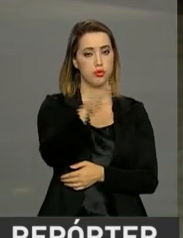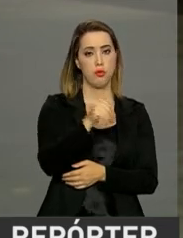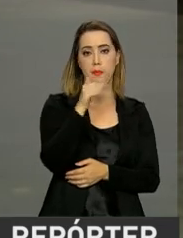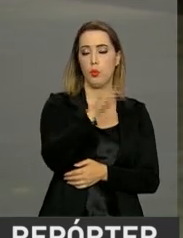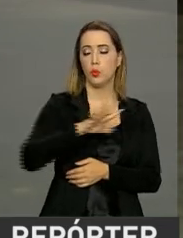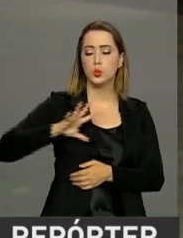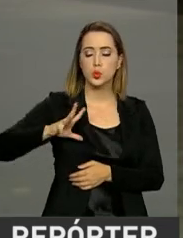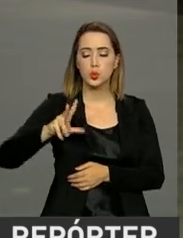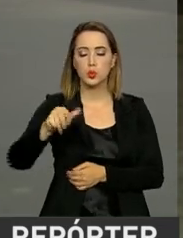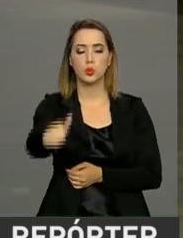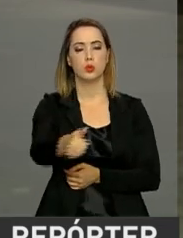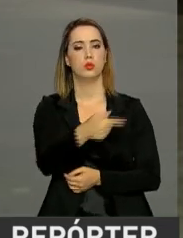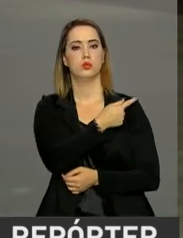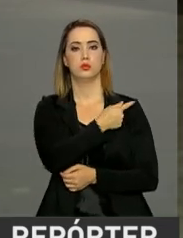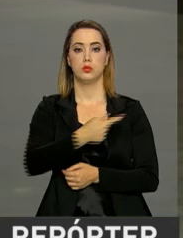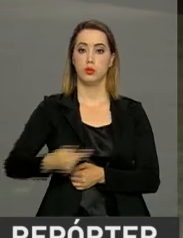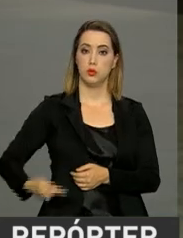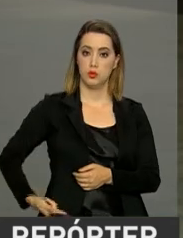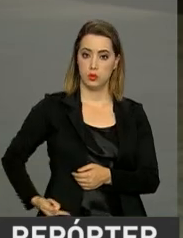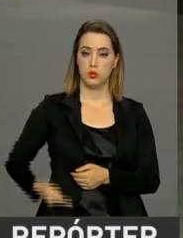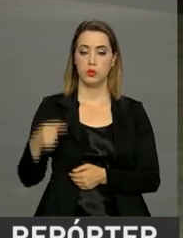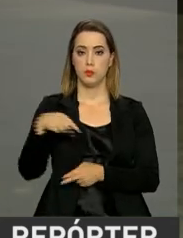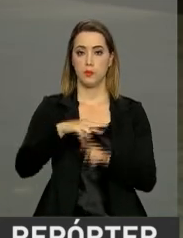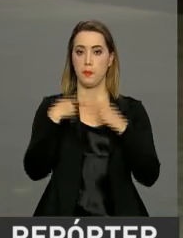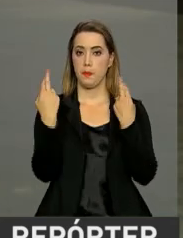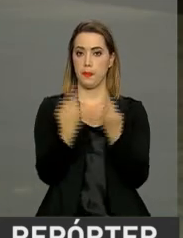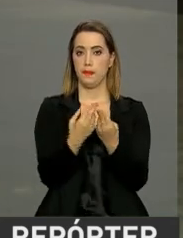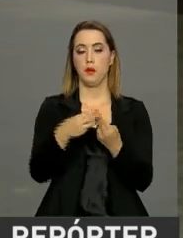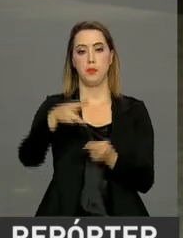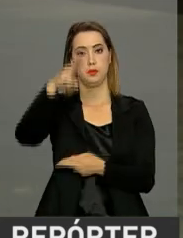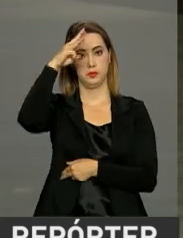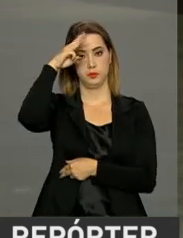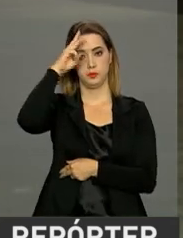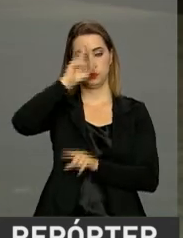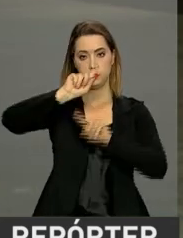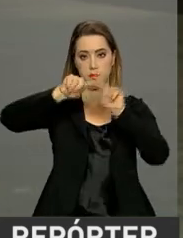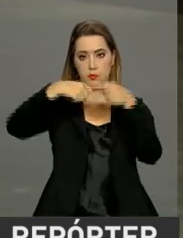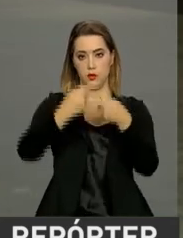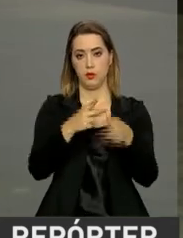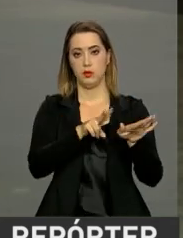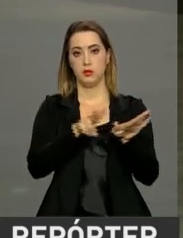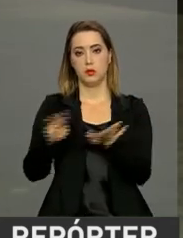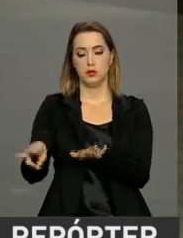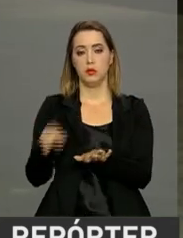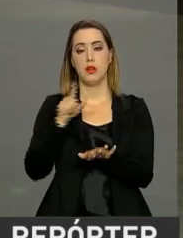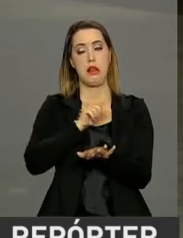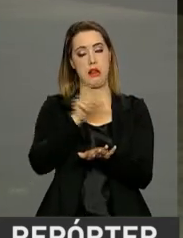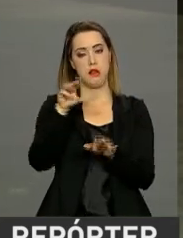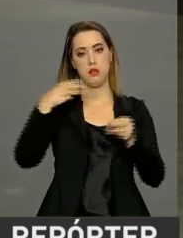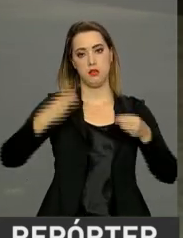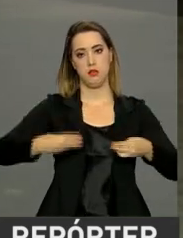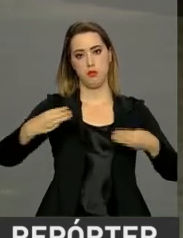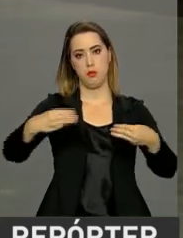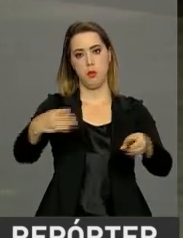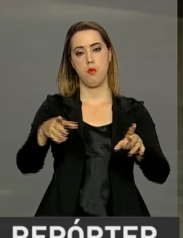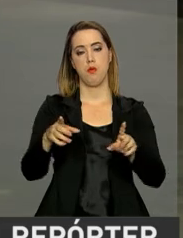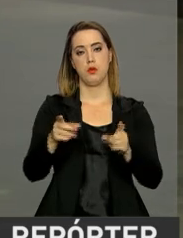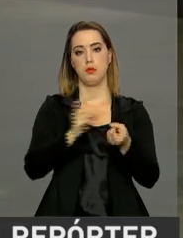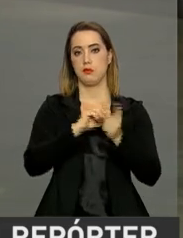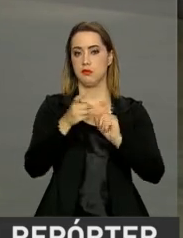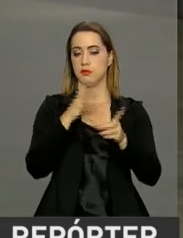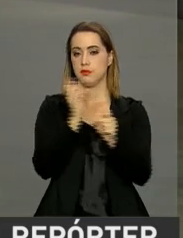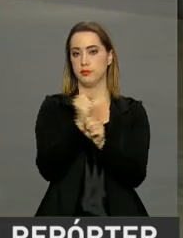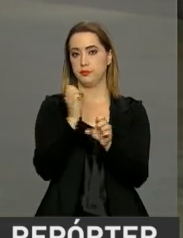todos os governadores para uma reunião na terça-feira da semana que vem no Ministério da Fazenda com o ministro